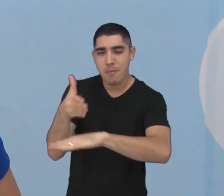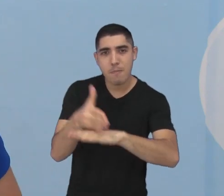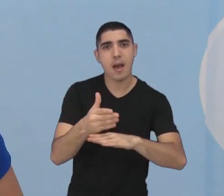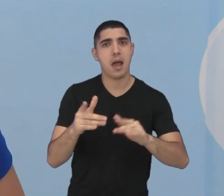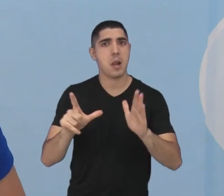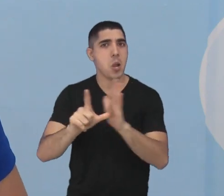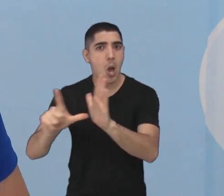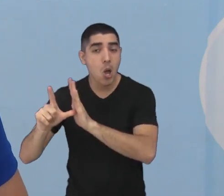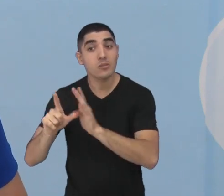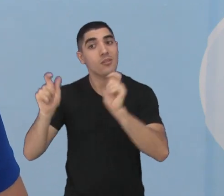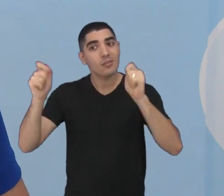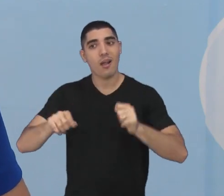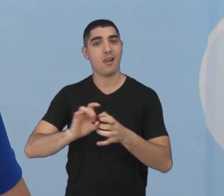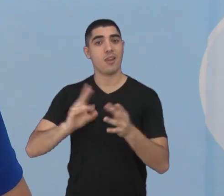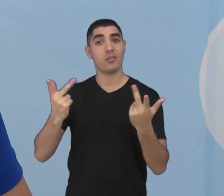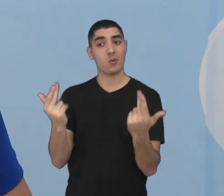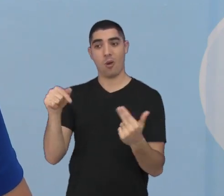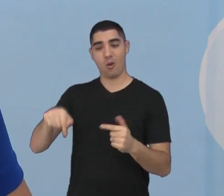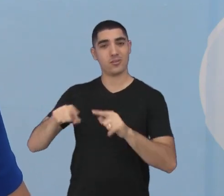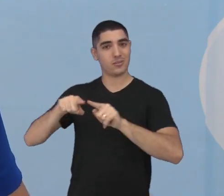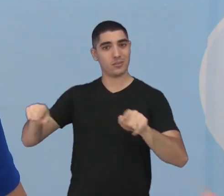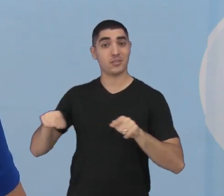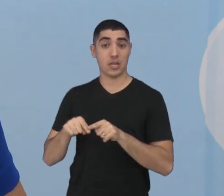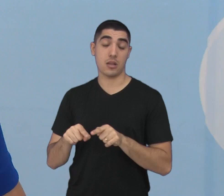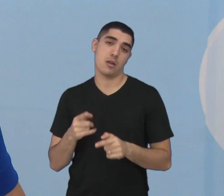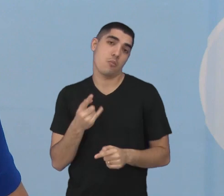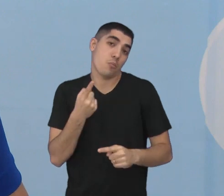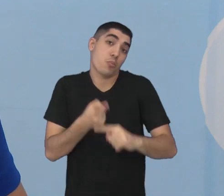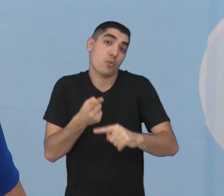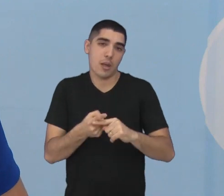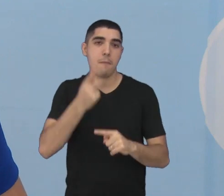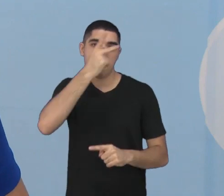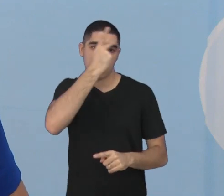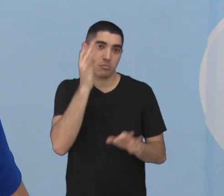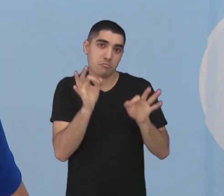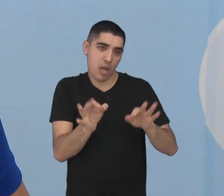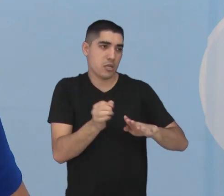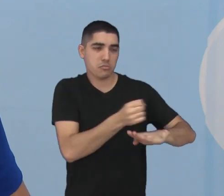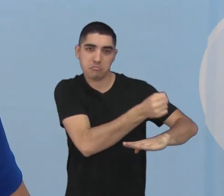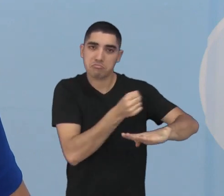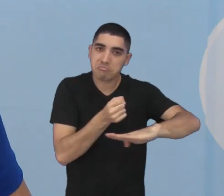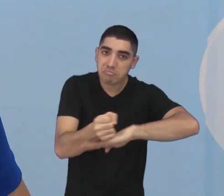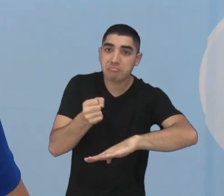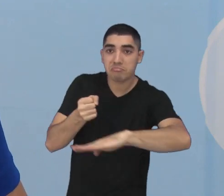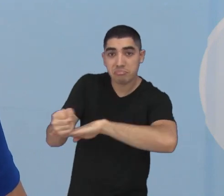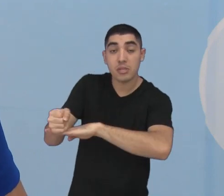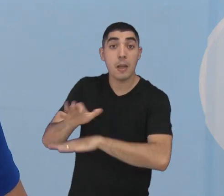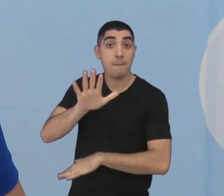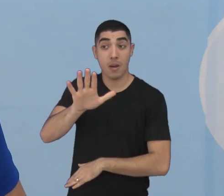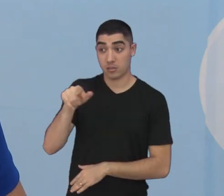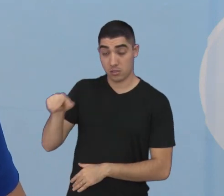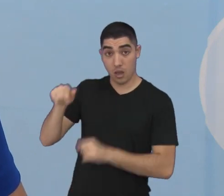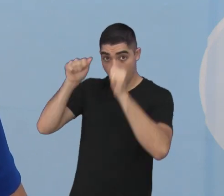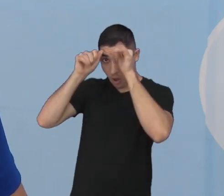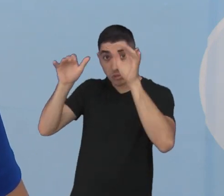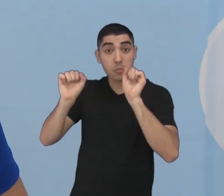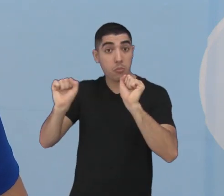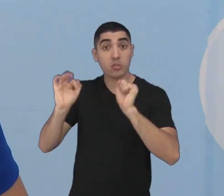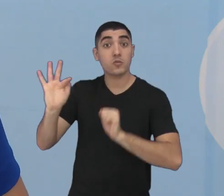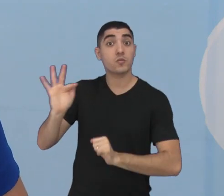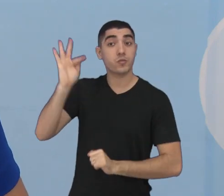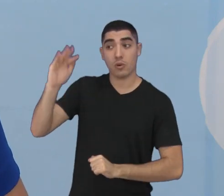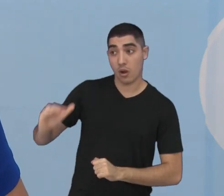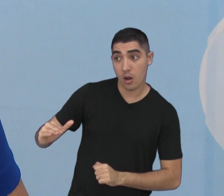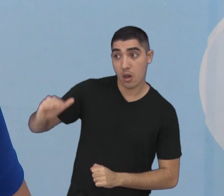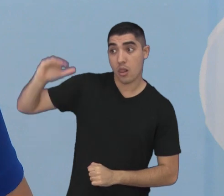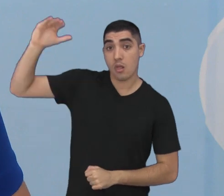esteja disponível. Porque eu acrescento aqui, a gente está falando de pessoas que frequentam, mas a gente tem que lembrar que os autistas eles crescem e eles podem